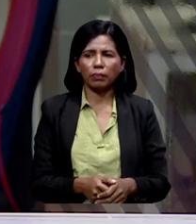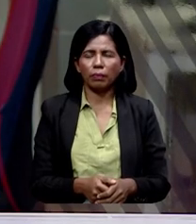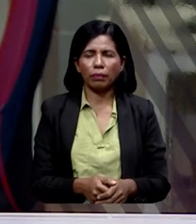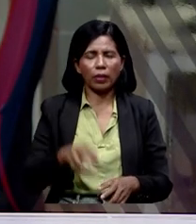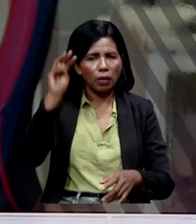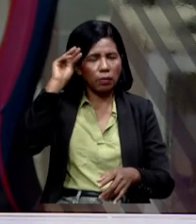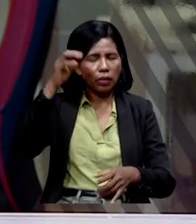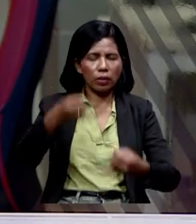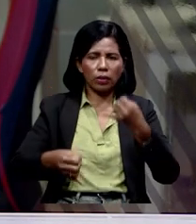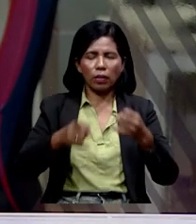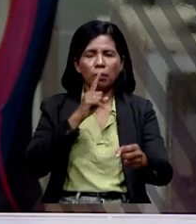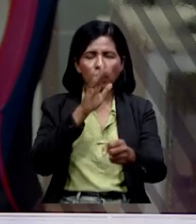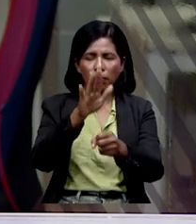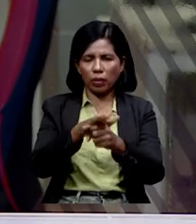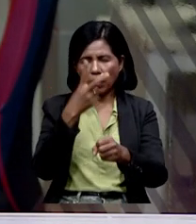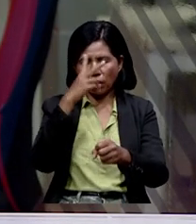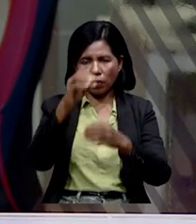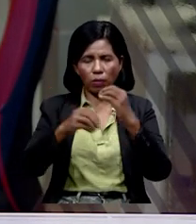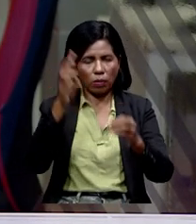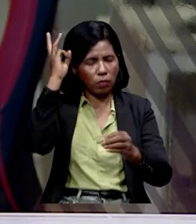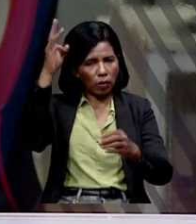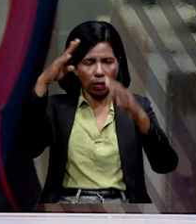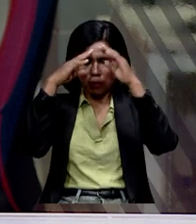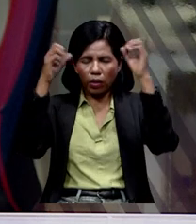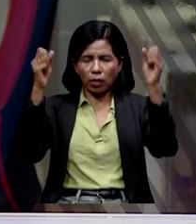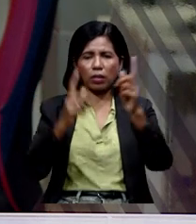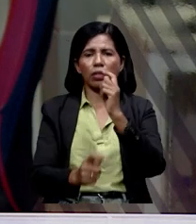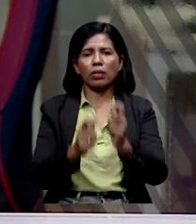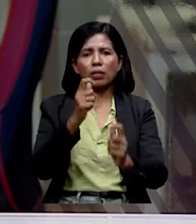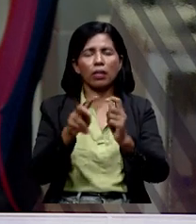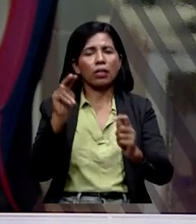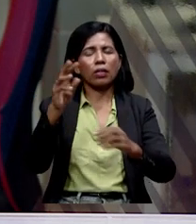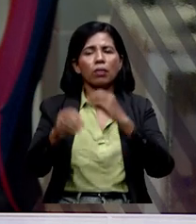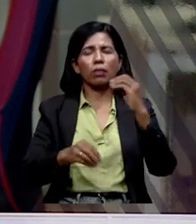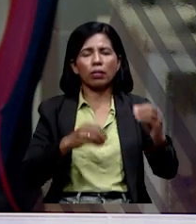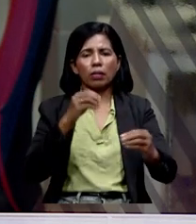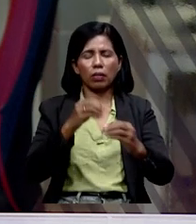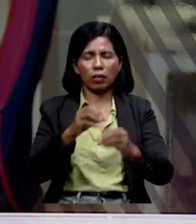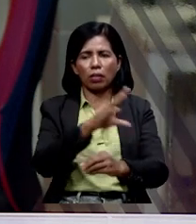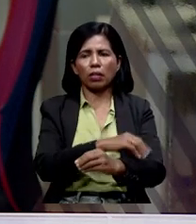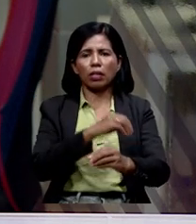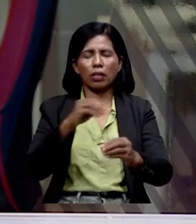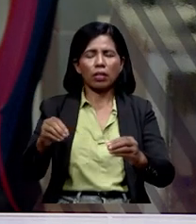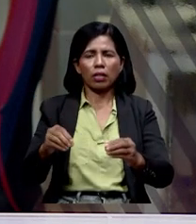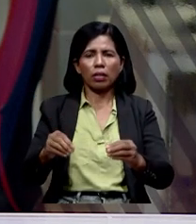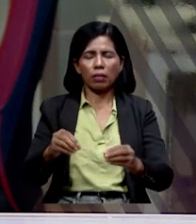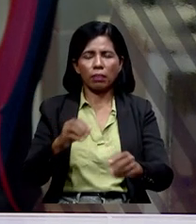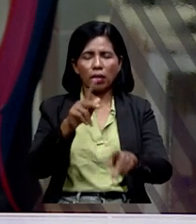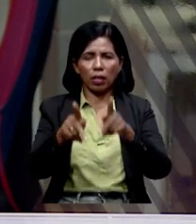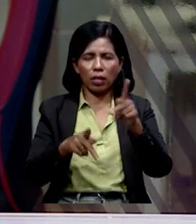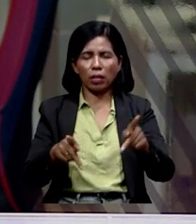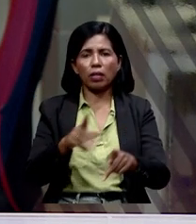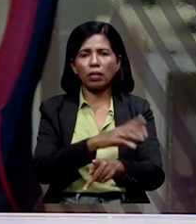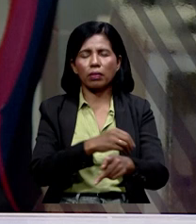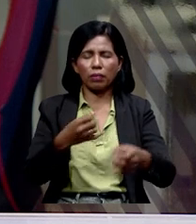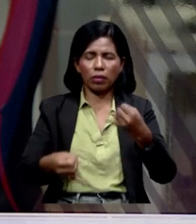Ministro da Justiça promete se resolve preocupação para gerir tribunal recurso União com a extensão curso inicial para candidato